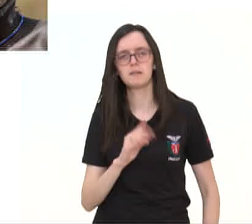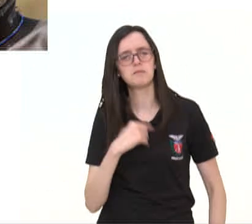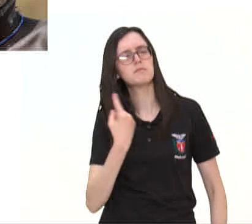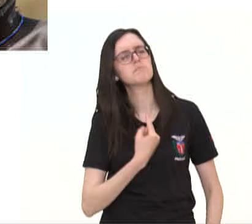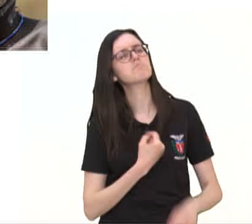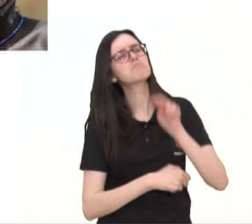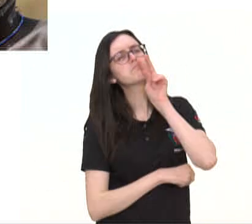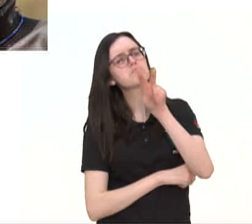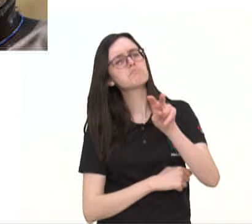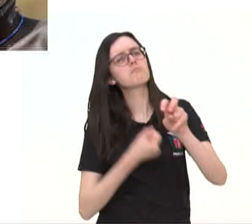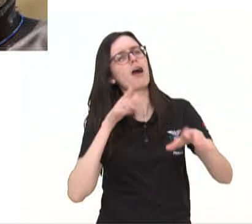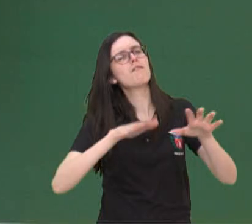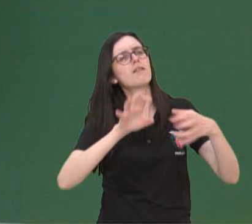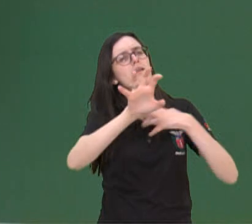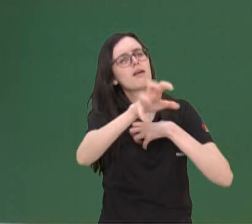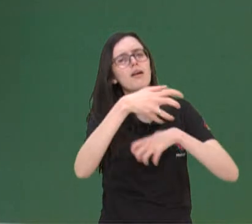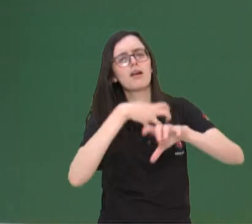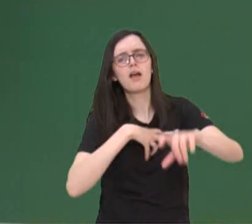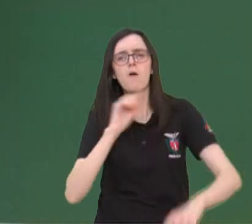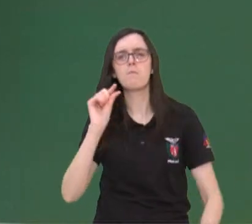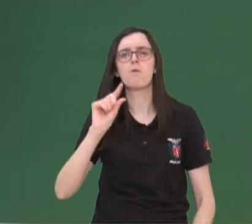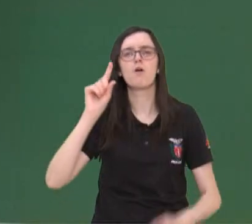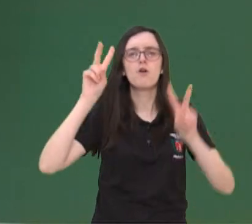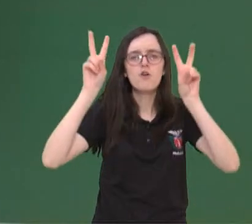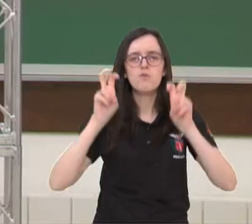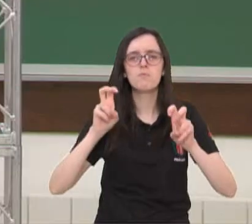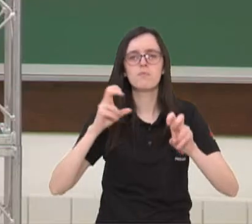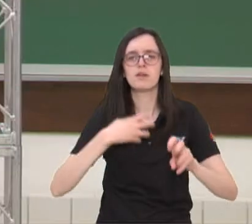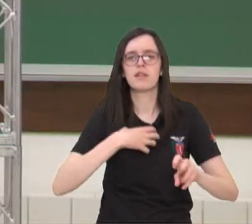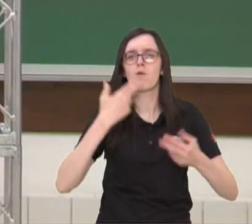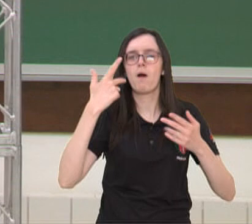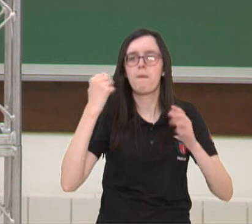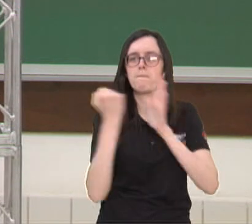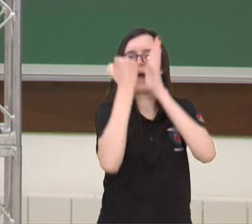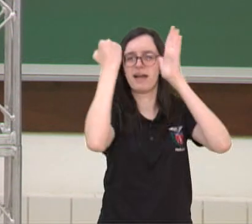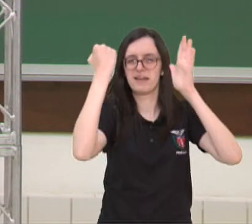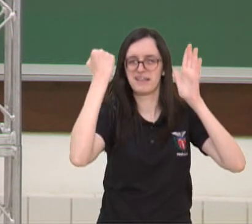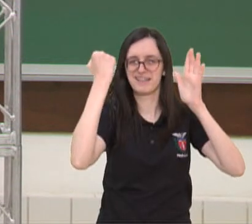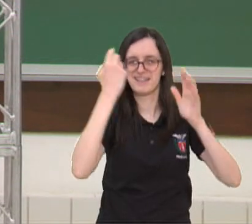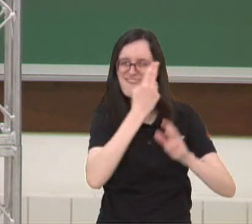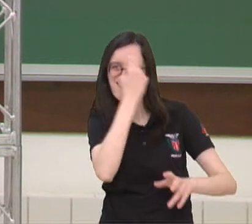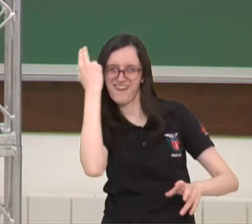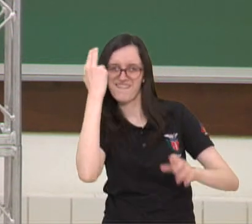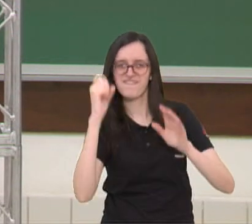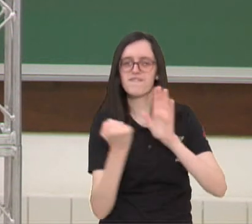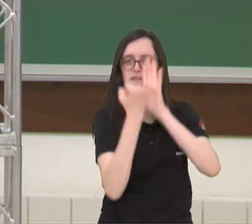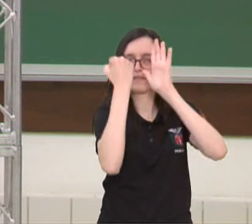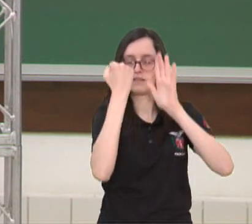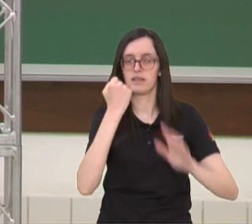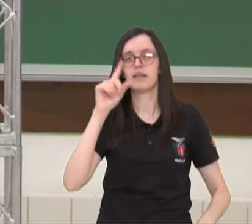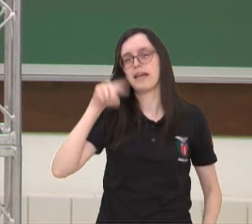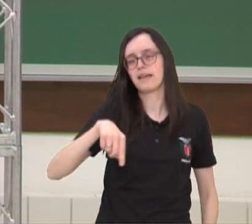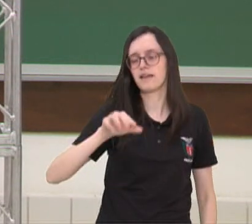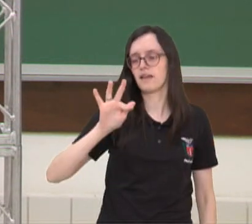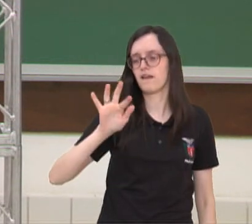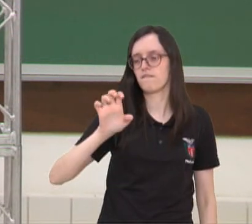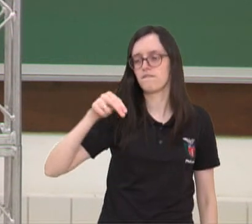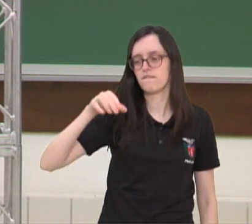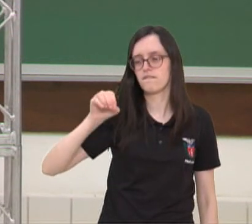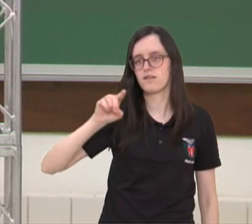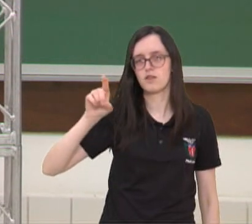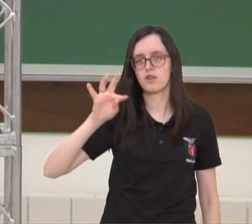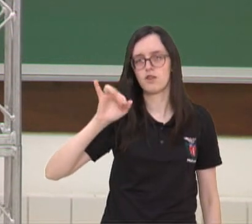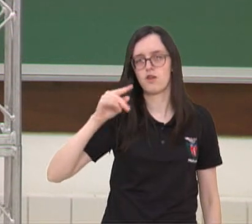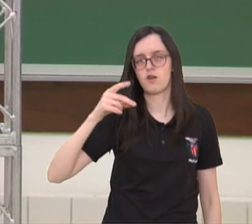gente se identifica um pouquinho com esses tipos de estereótipo, porque conhecemos, de fenótipos, porque